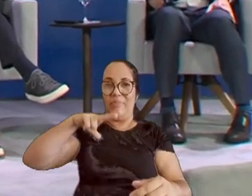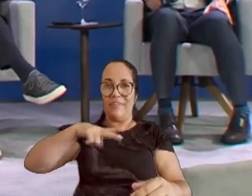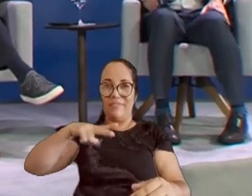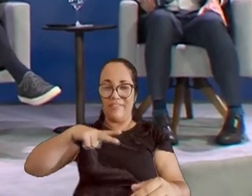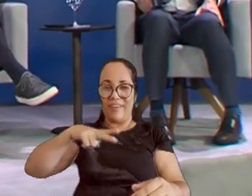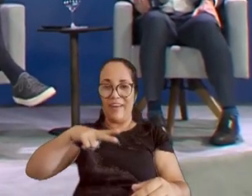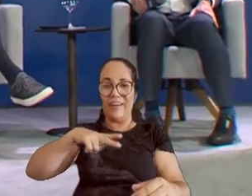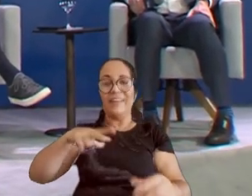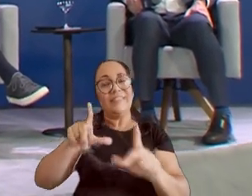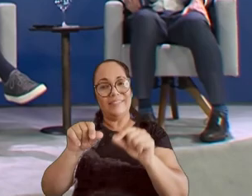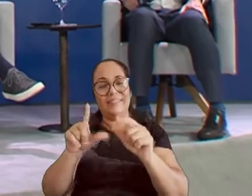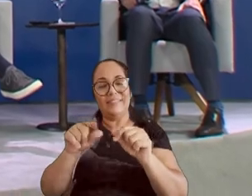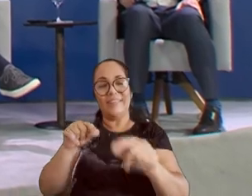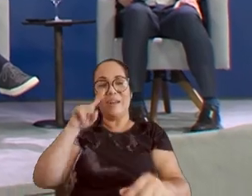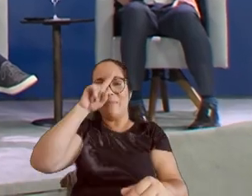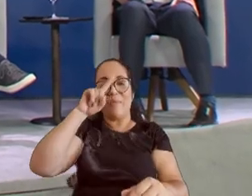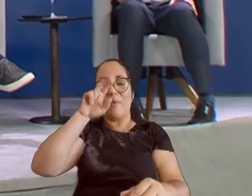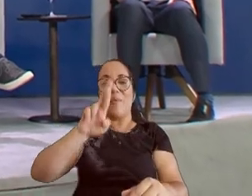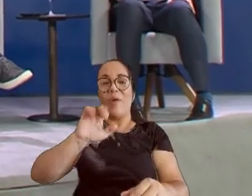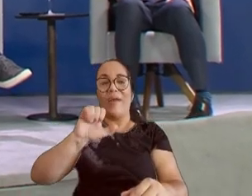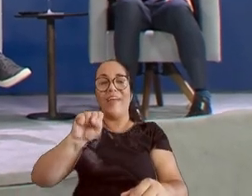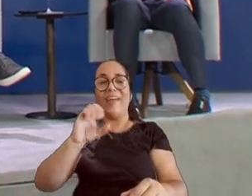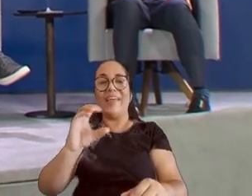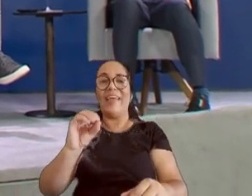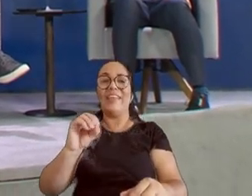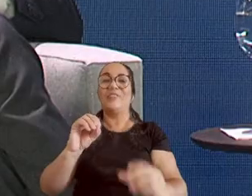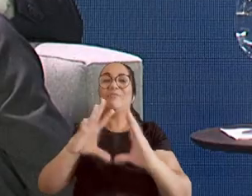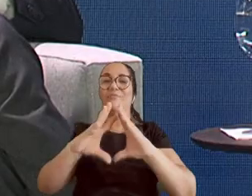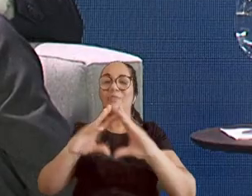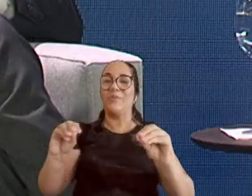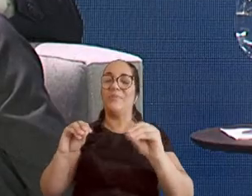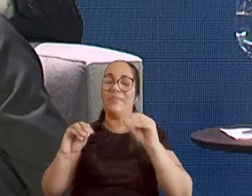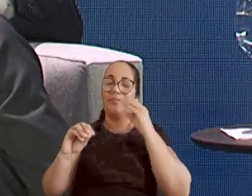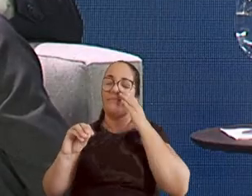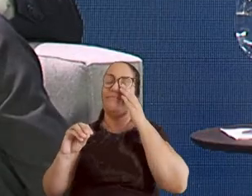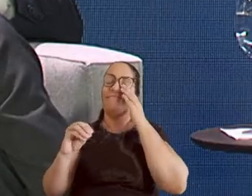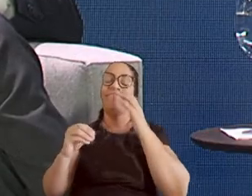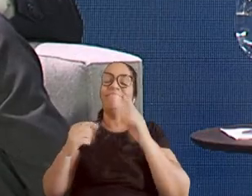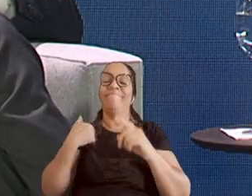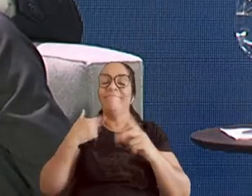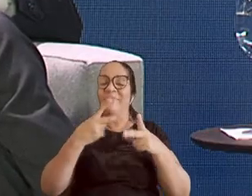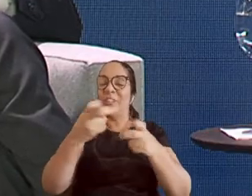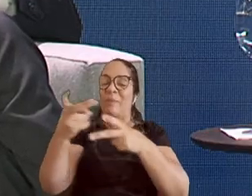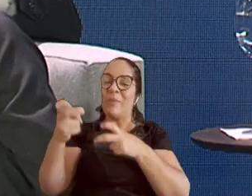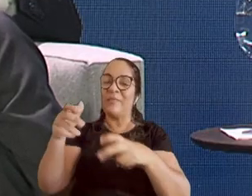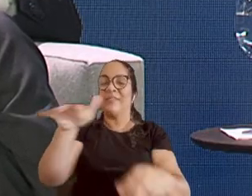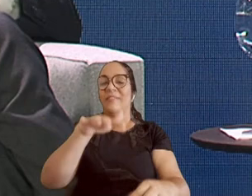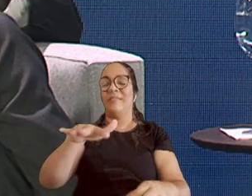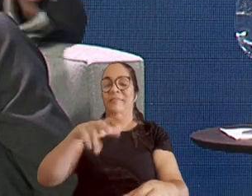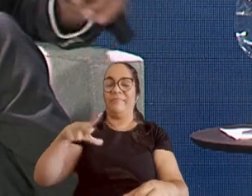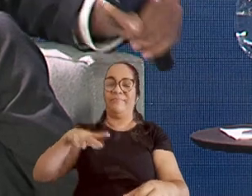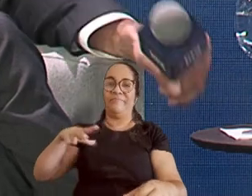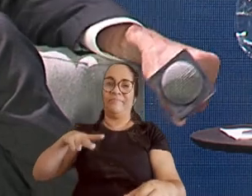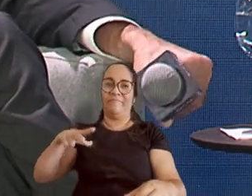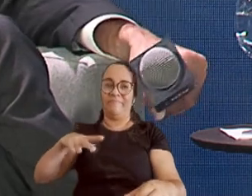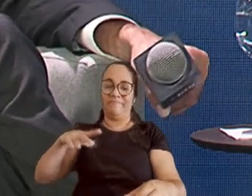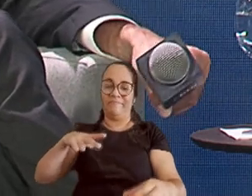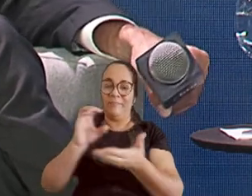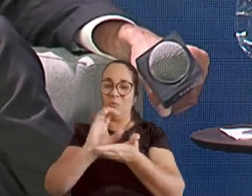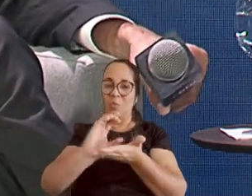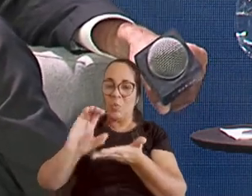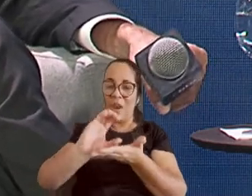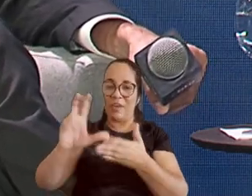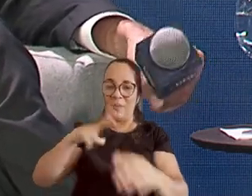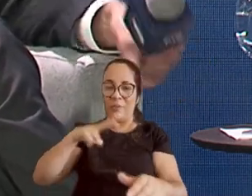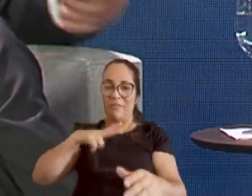gerando uma marca fathers né Então essa é uma iniciativa que a gente tem visto talvez setor público poder potencializar o crédito privado só